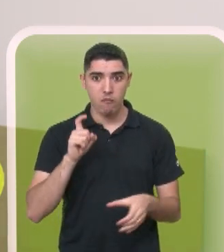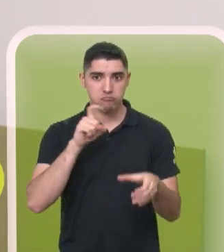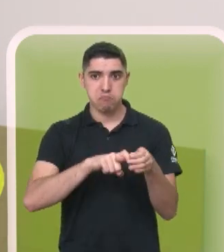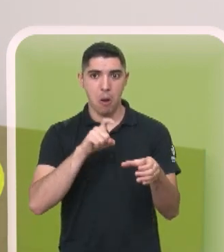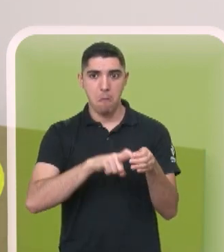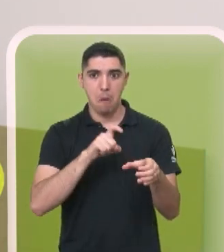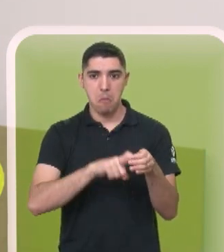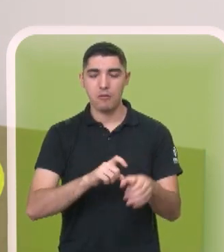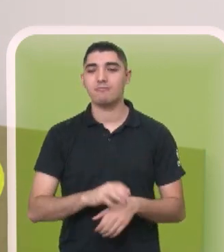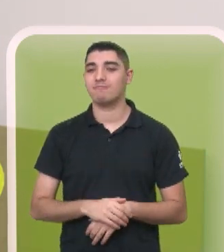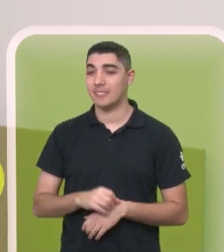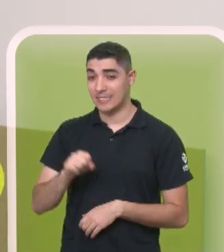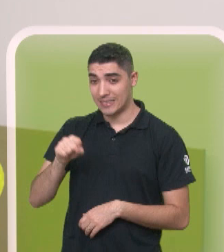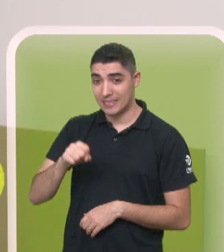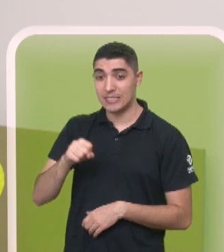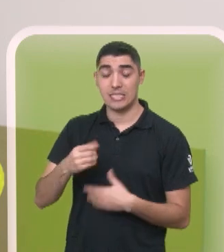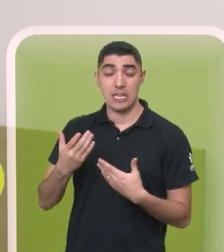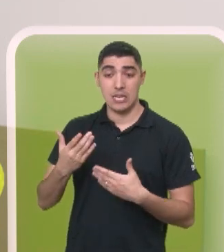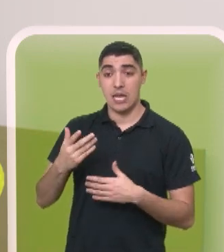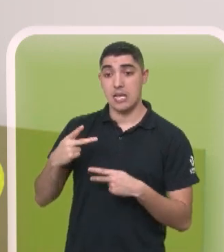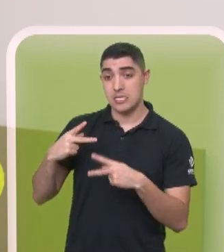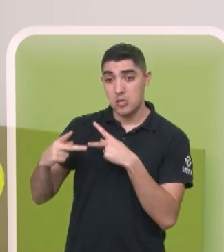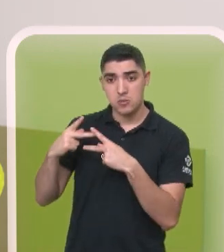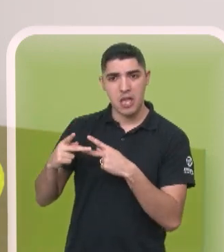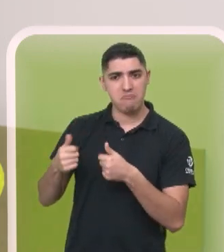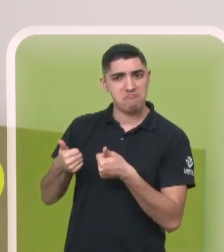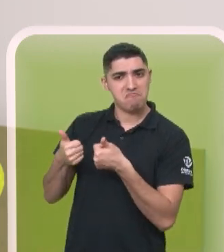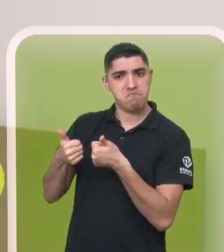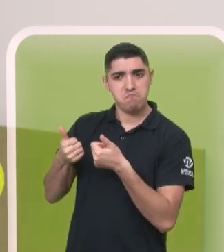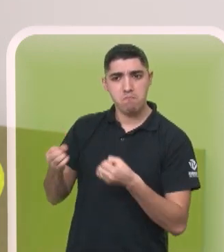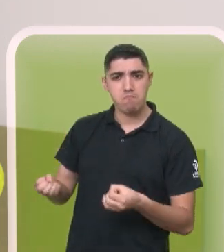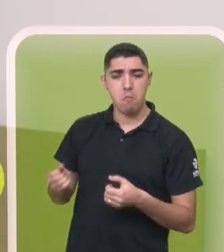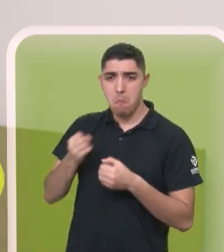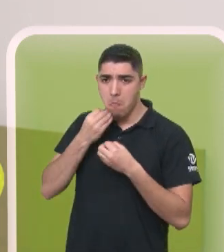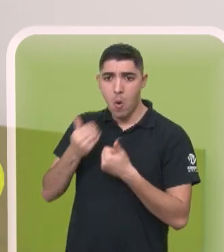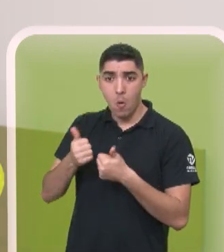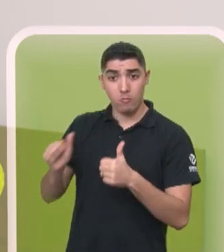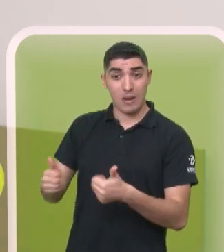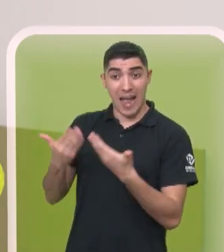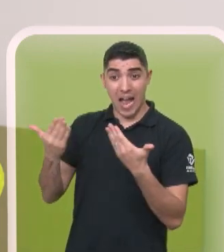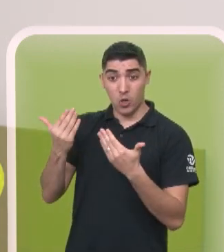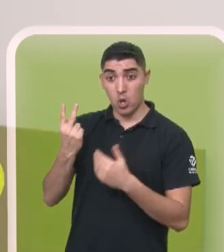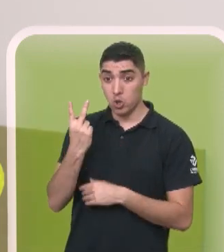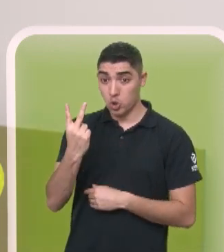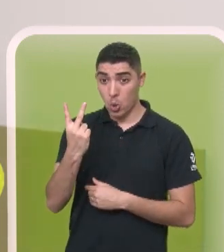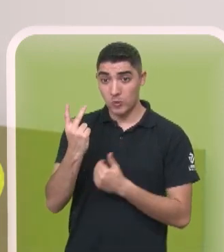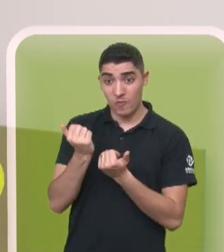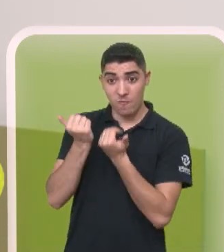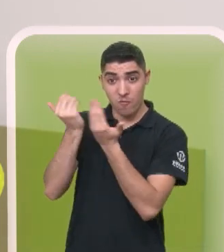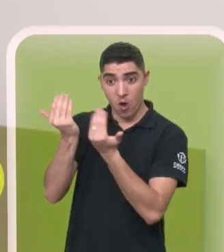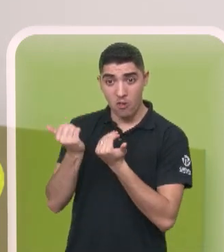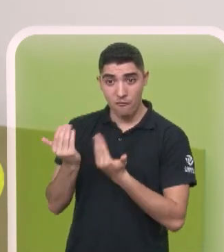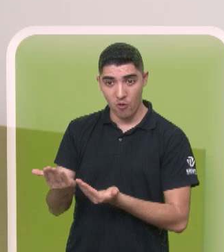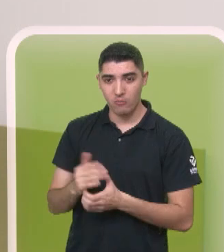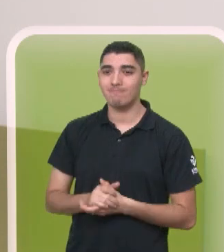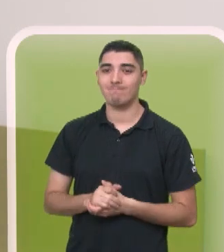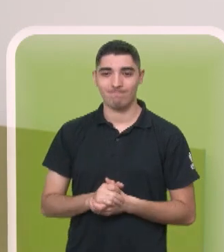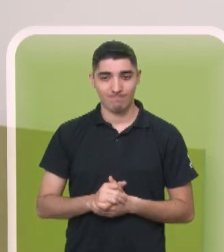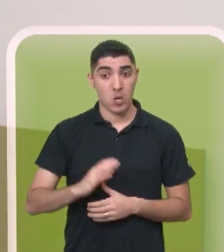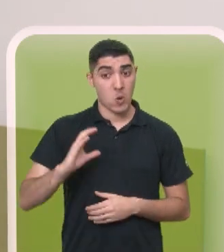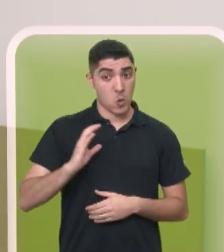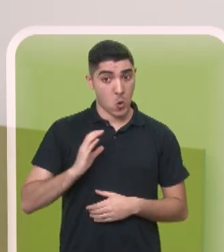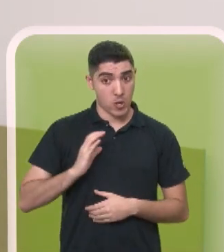certo para o São José. E agora, pegar esse final, né? Acho que são dois jogos fora de casa, uhum, né? Nesse final aí de... Corinthians e Araraquara. De